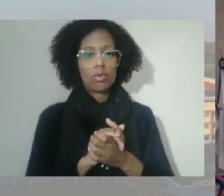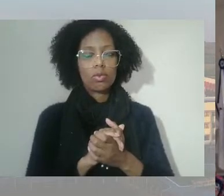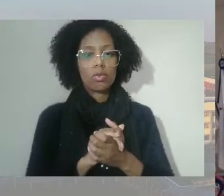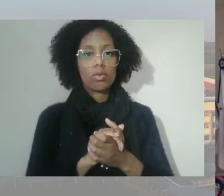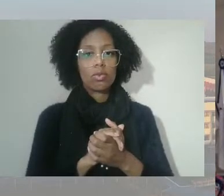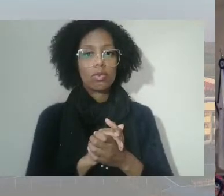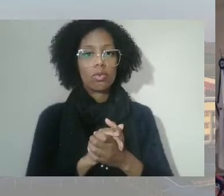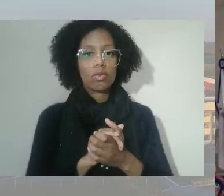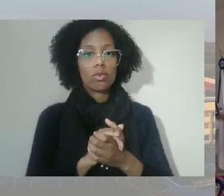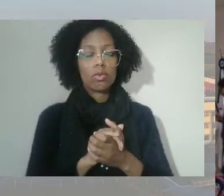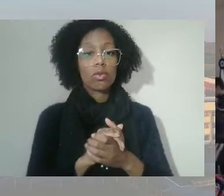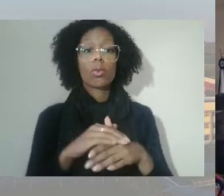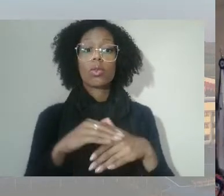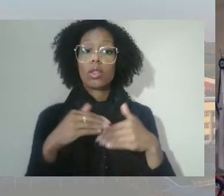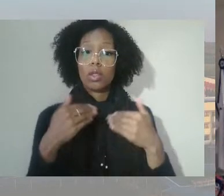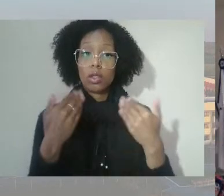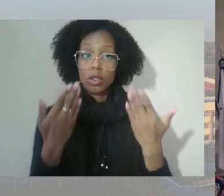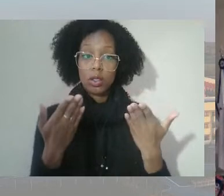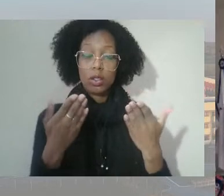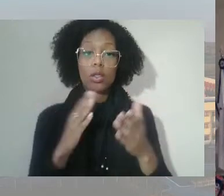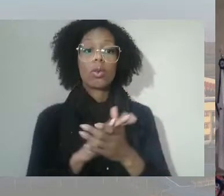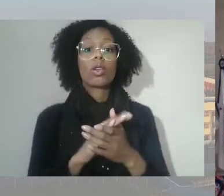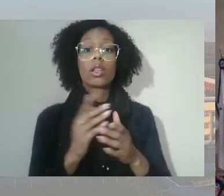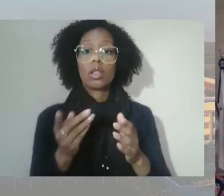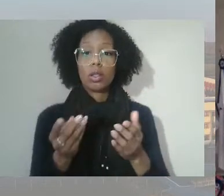Então, temos duas inclusões.